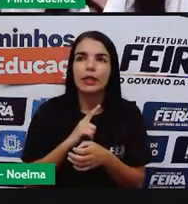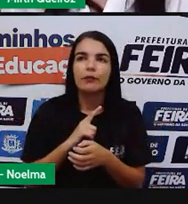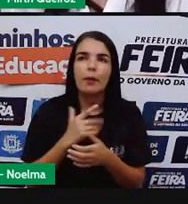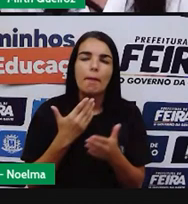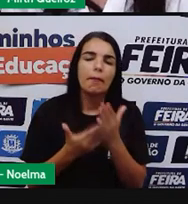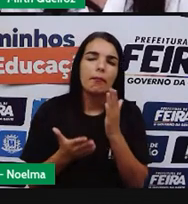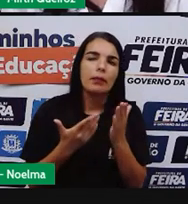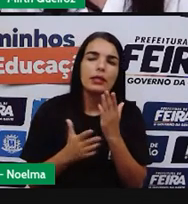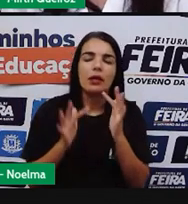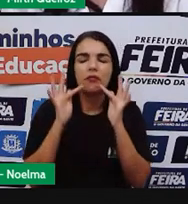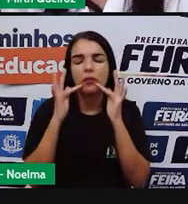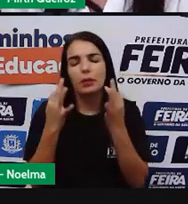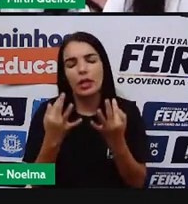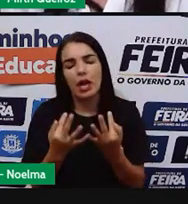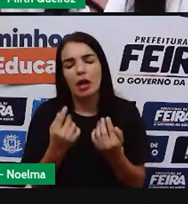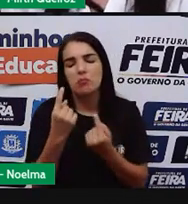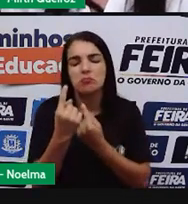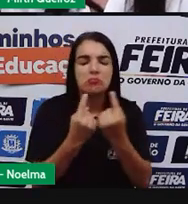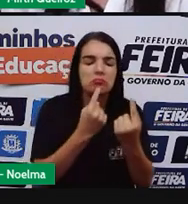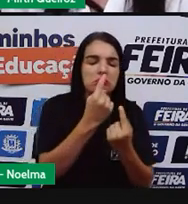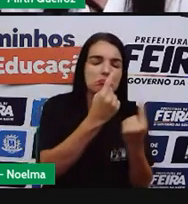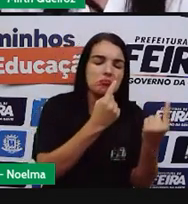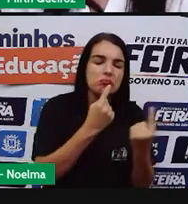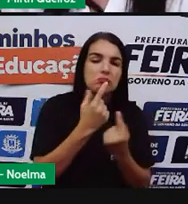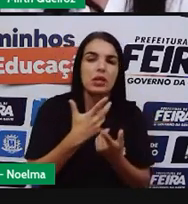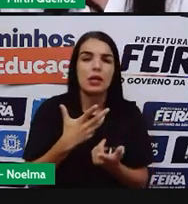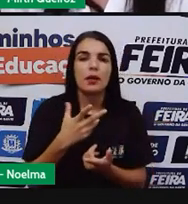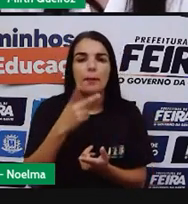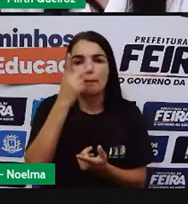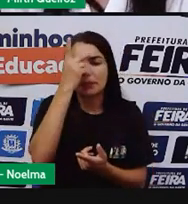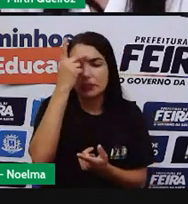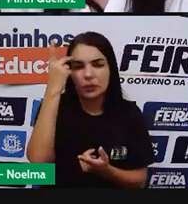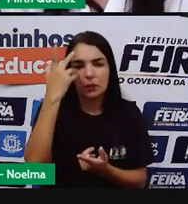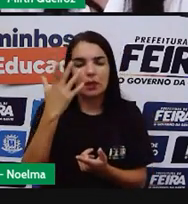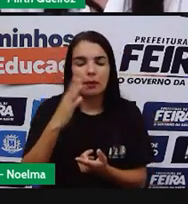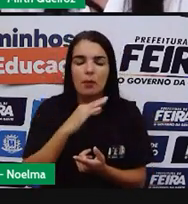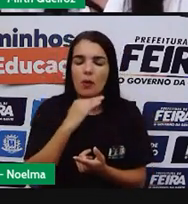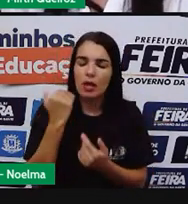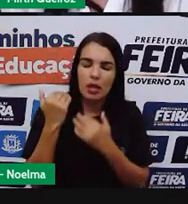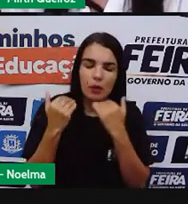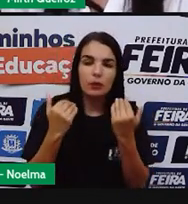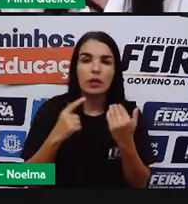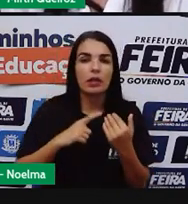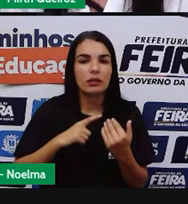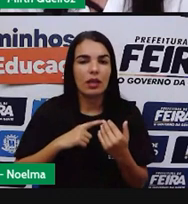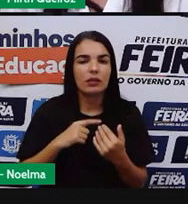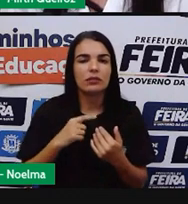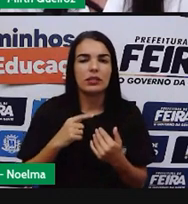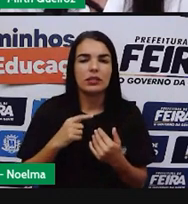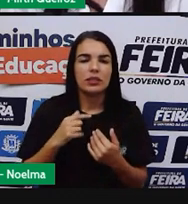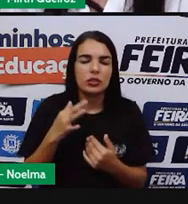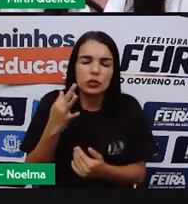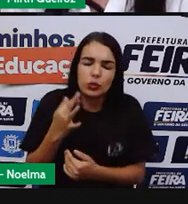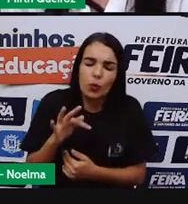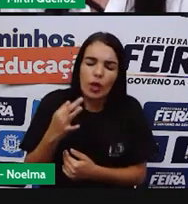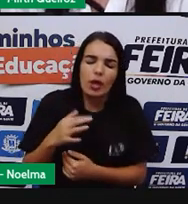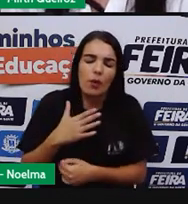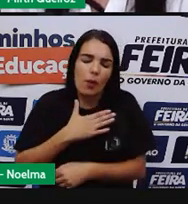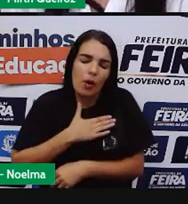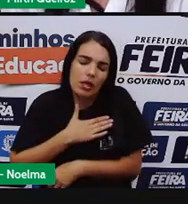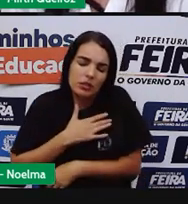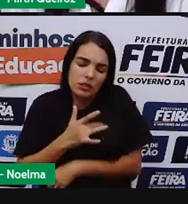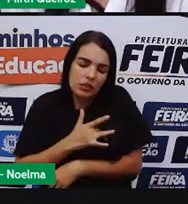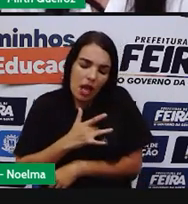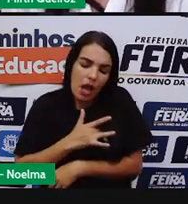familiares, perdas de amigos, né? Foi o que mais doeu na gente, eu tenho certeza, assim, que tanto em mim quanto